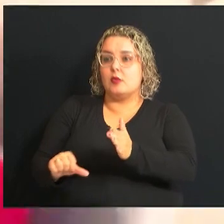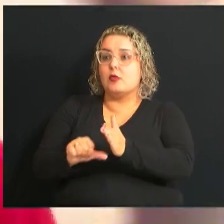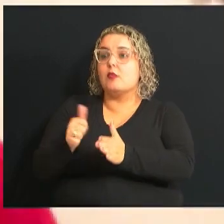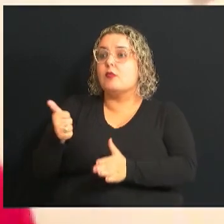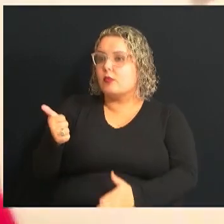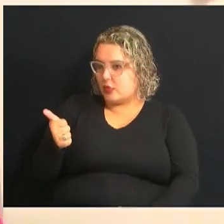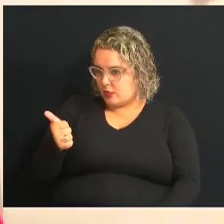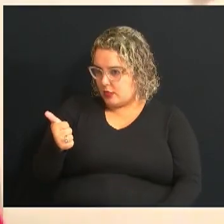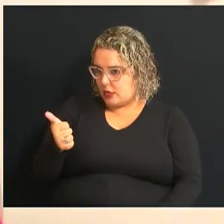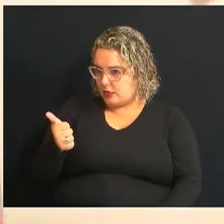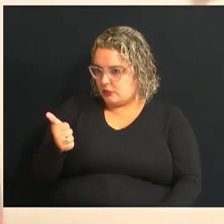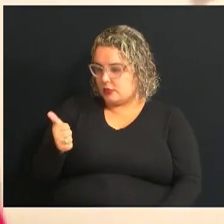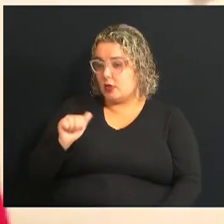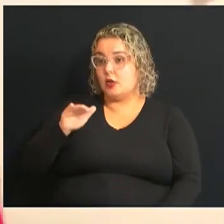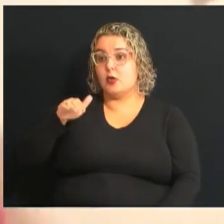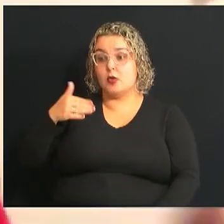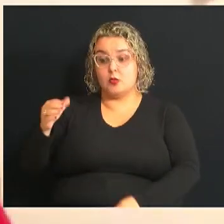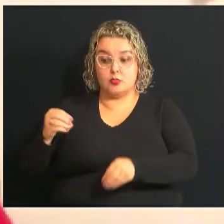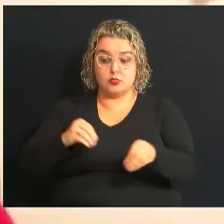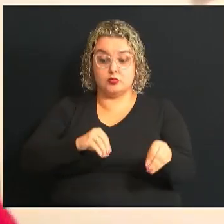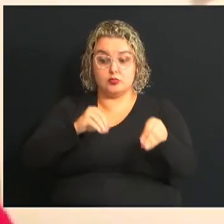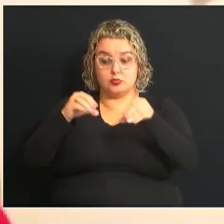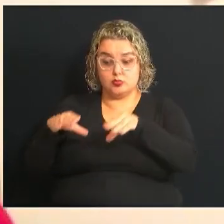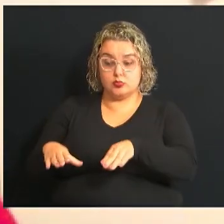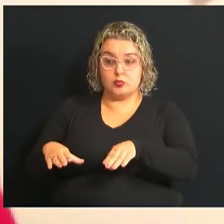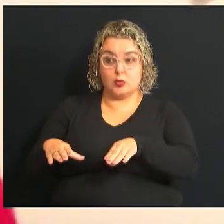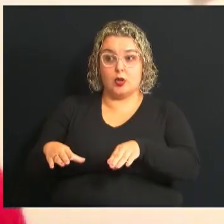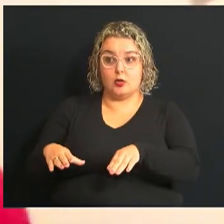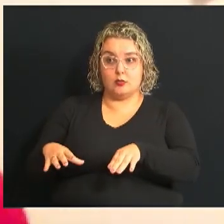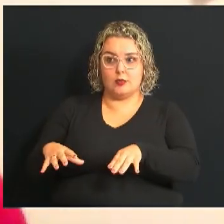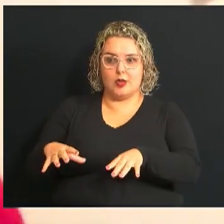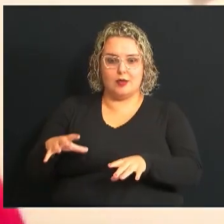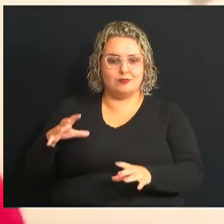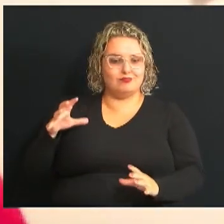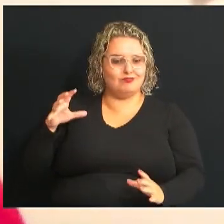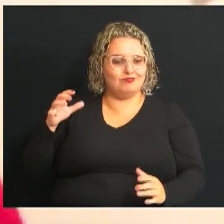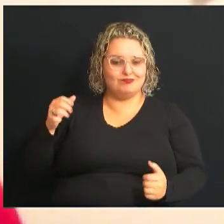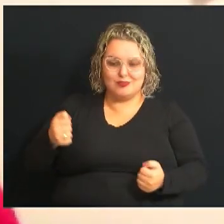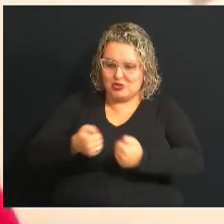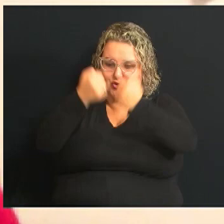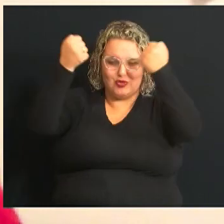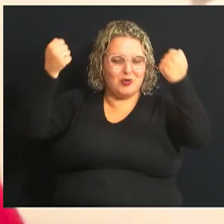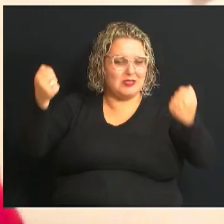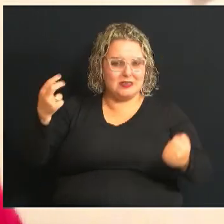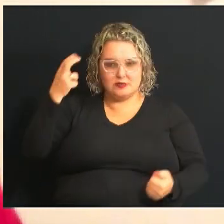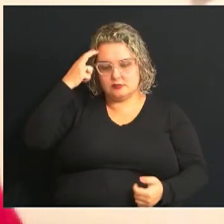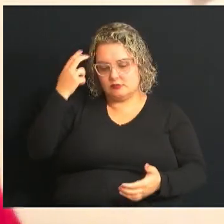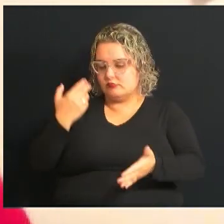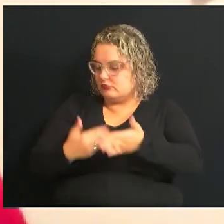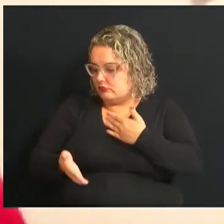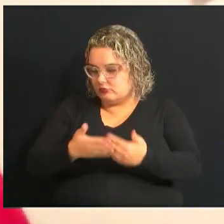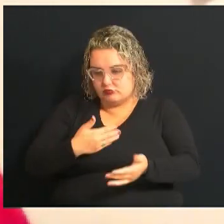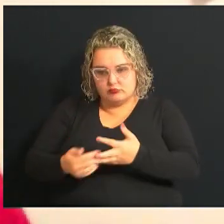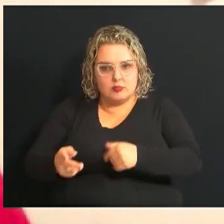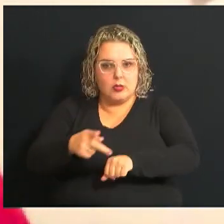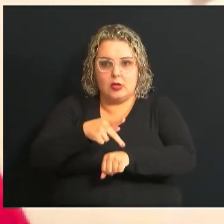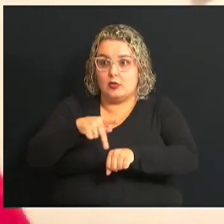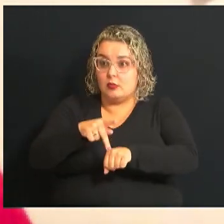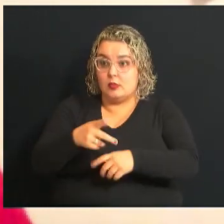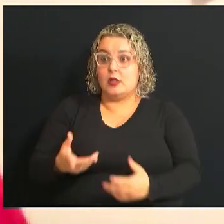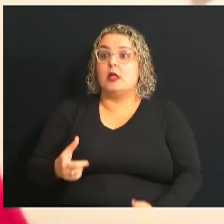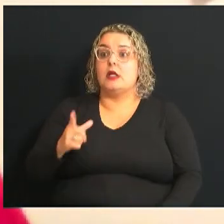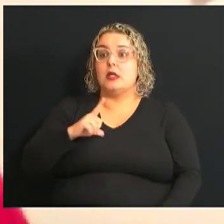assim, quando a gente muda, né, é um choque cultural muito grande, dependente do país que você vá, mas existe o